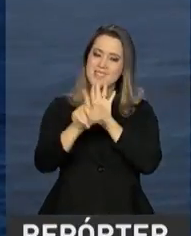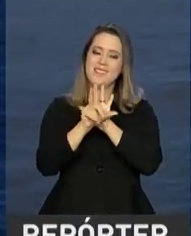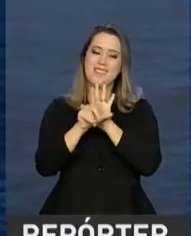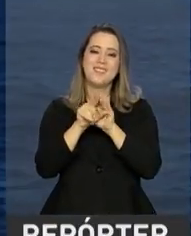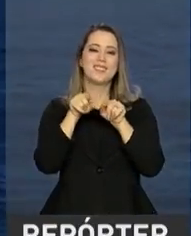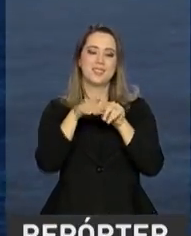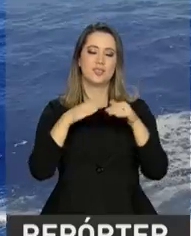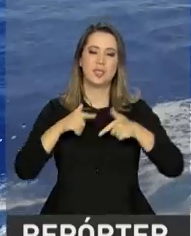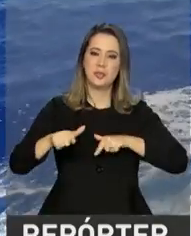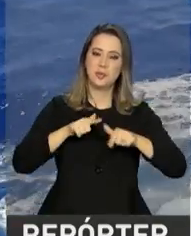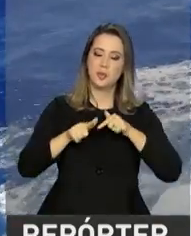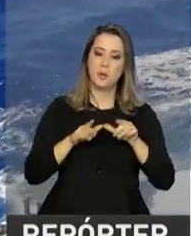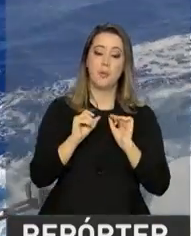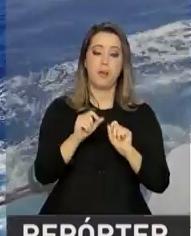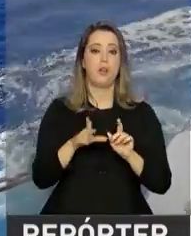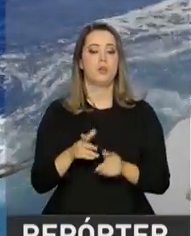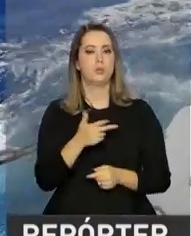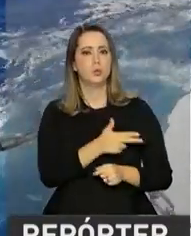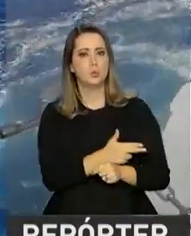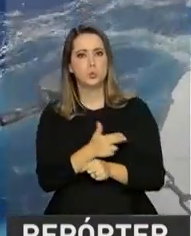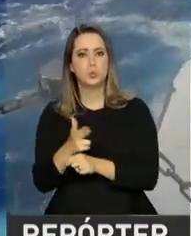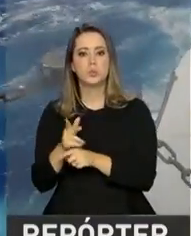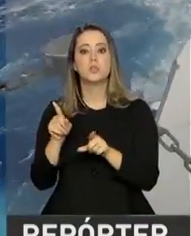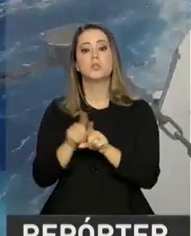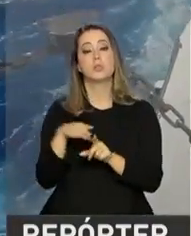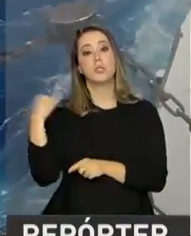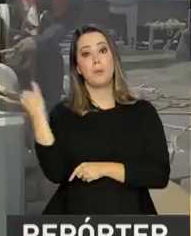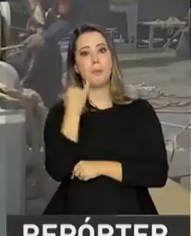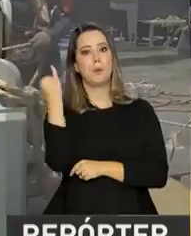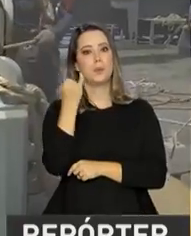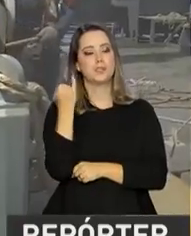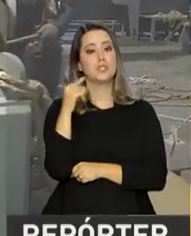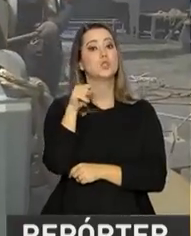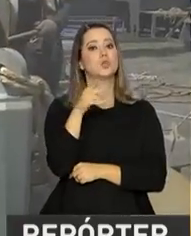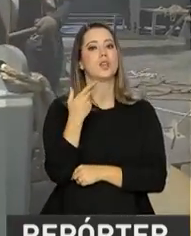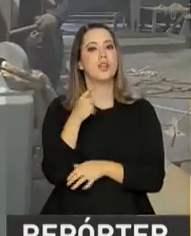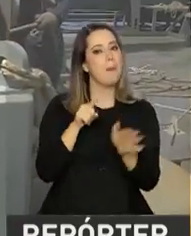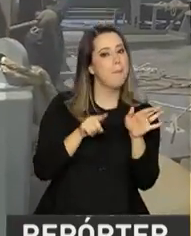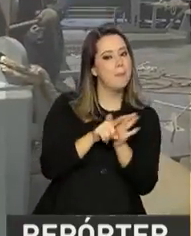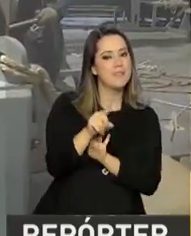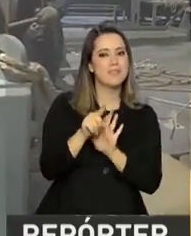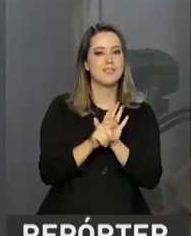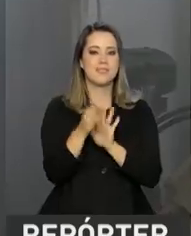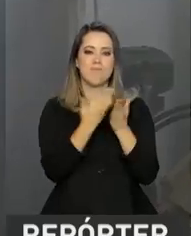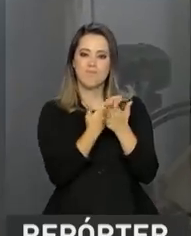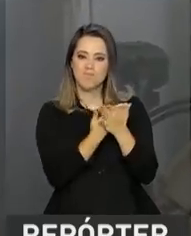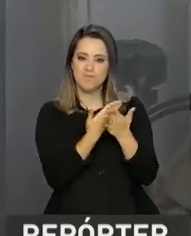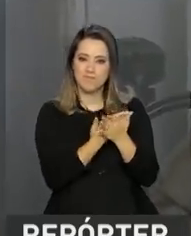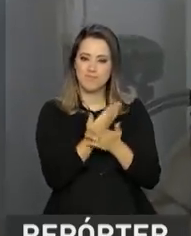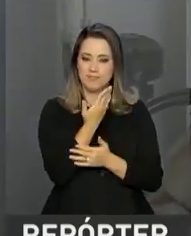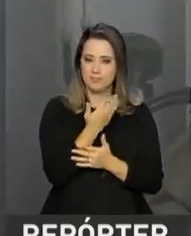do poder bélico, a Marinha conta com uma arma importante, a pesquisa.